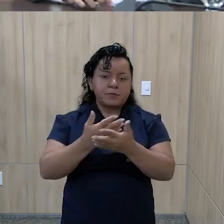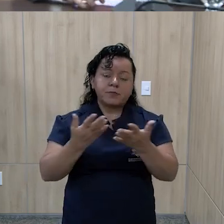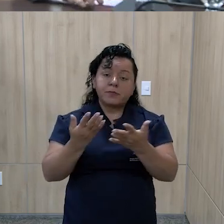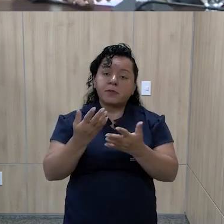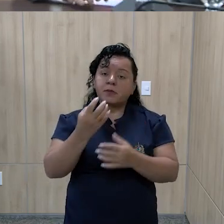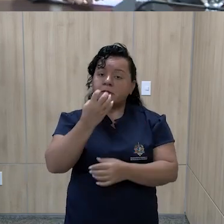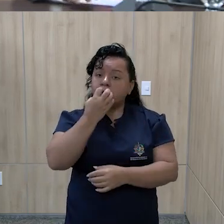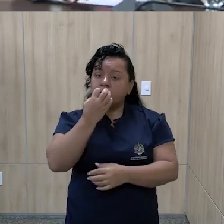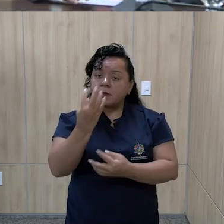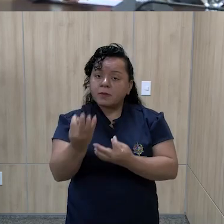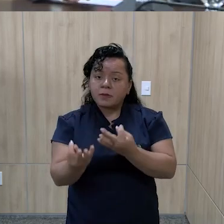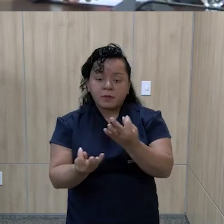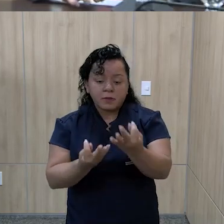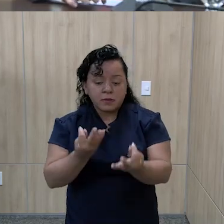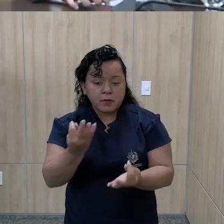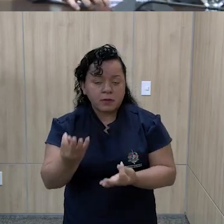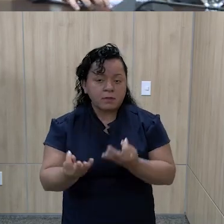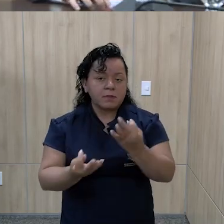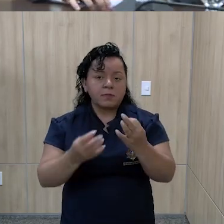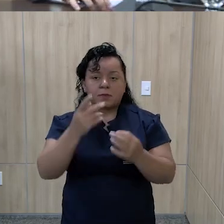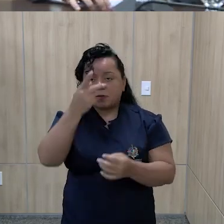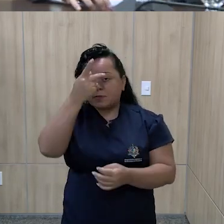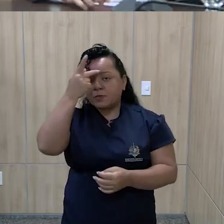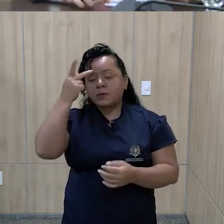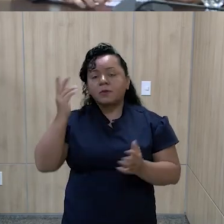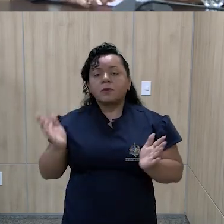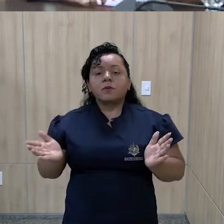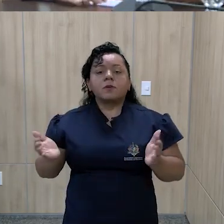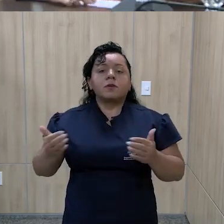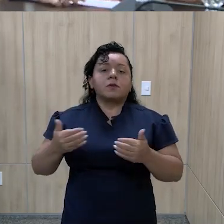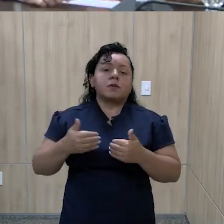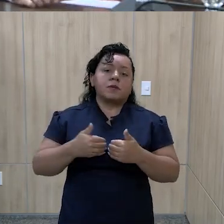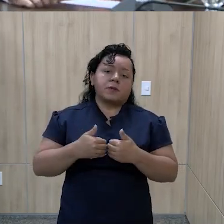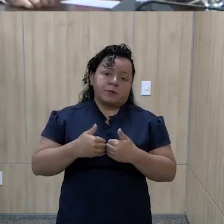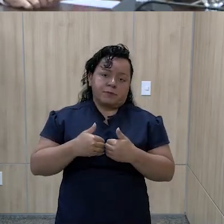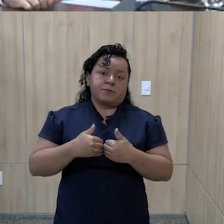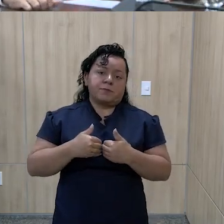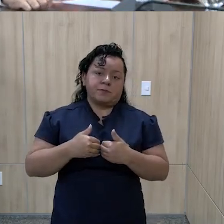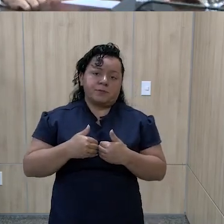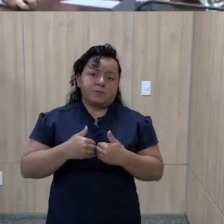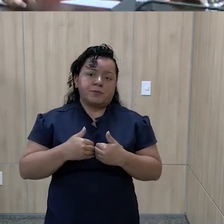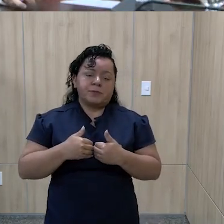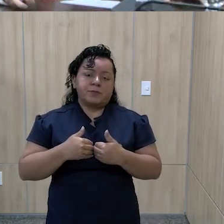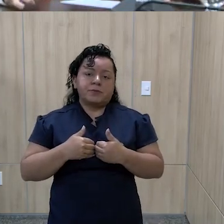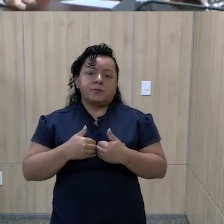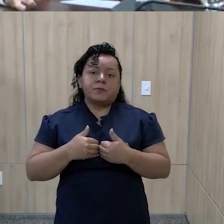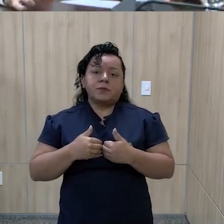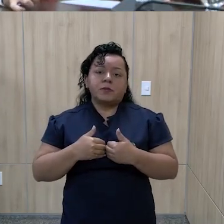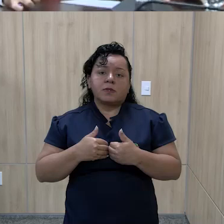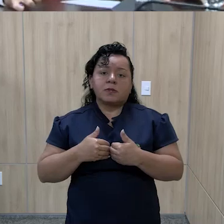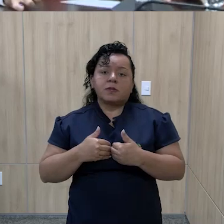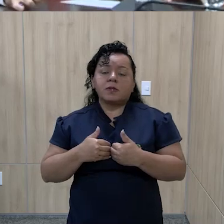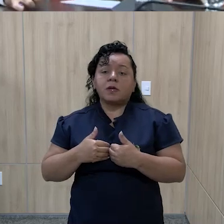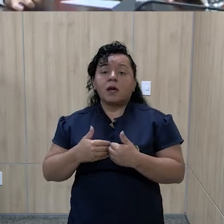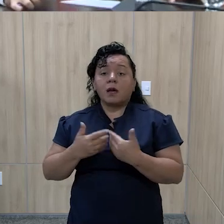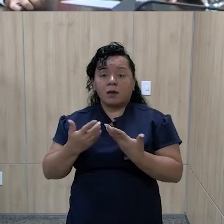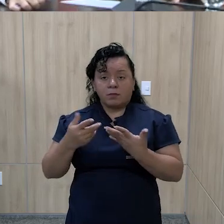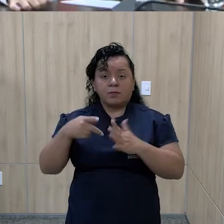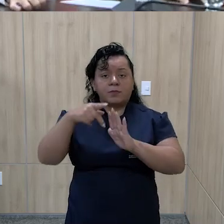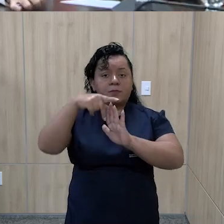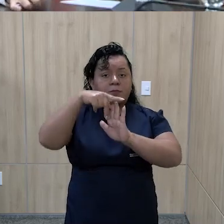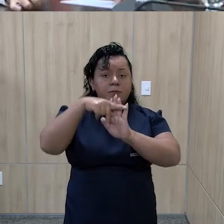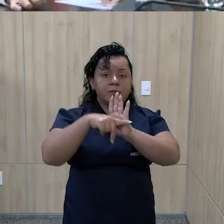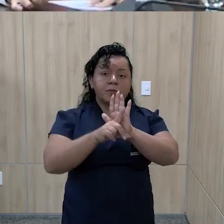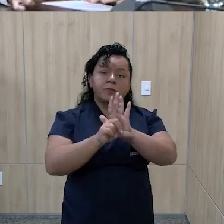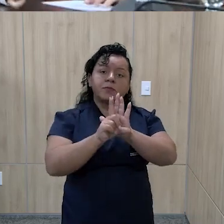de terapia para pessoas com autismo Então essa esse projeto